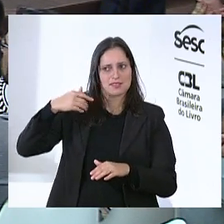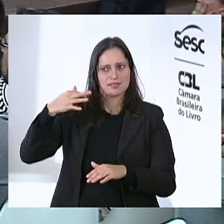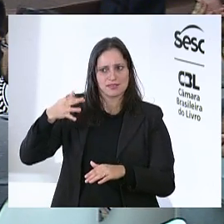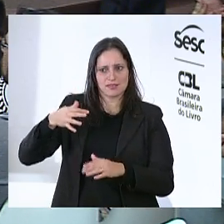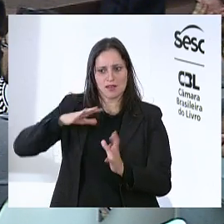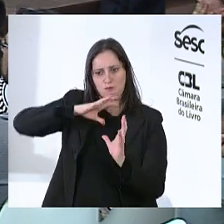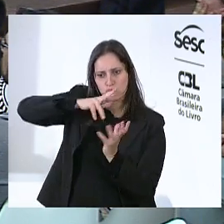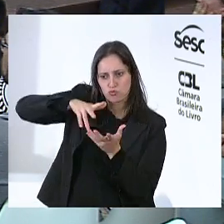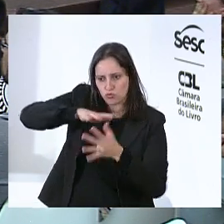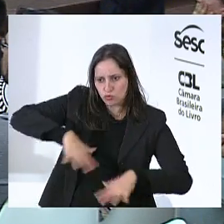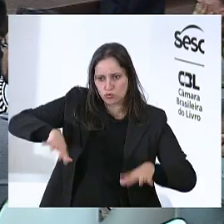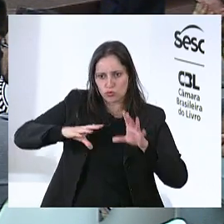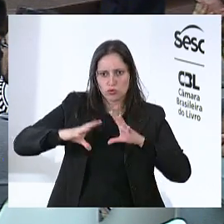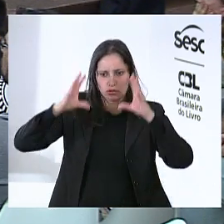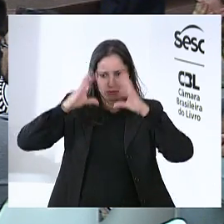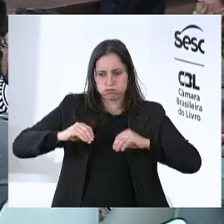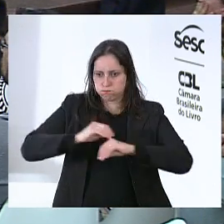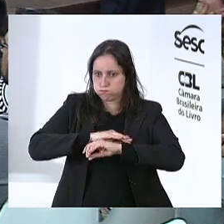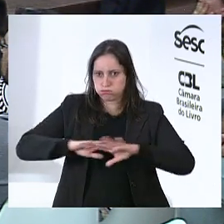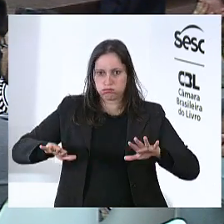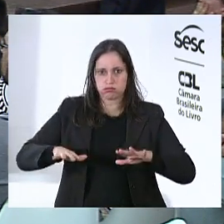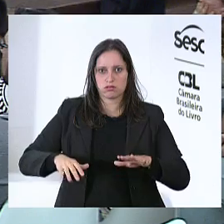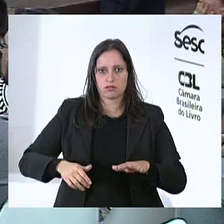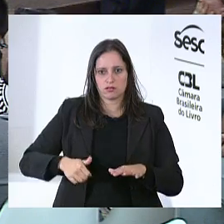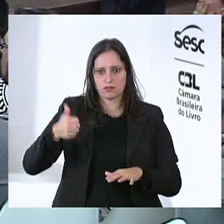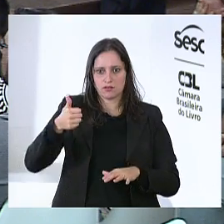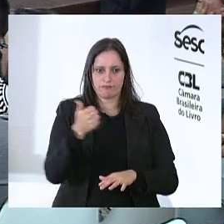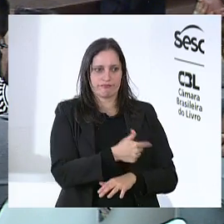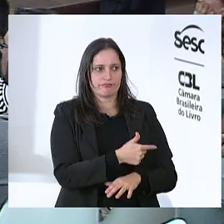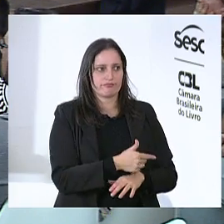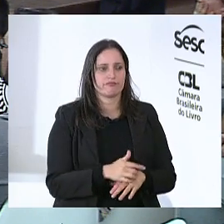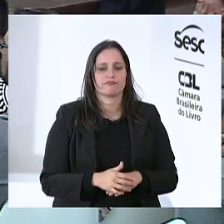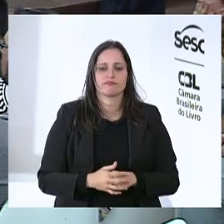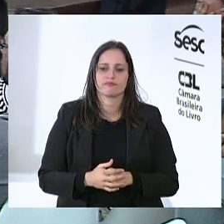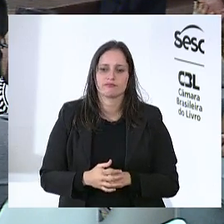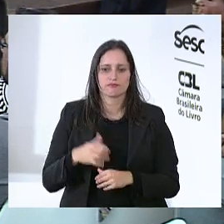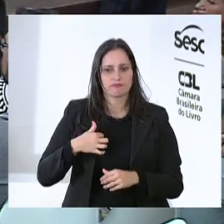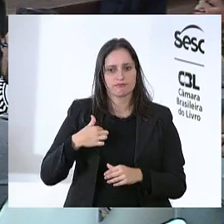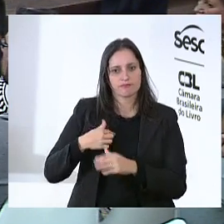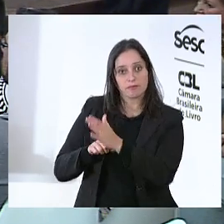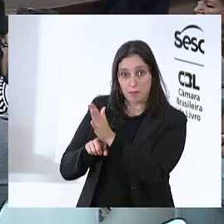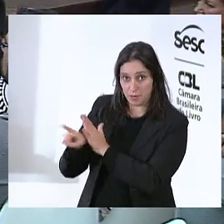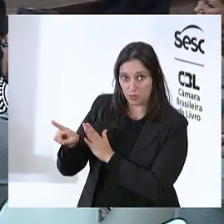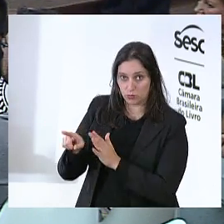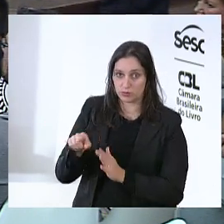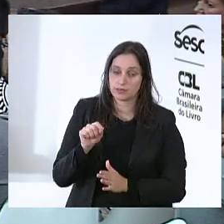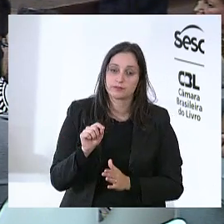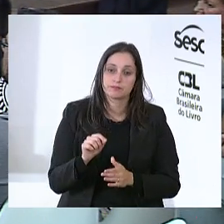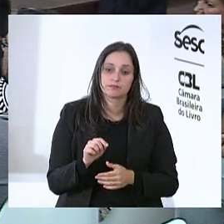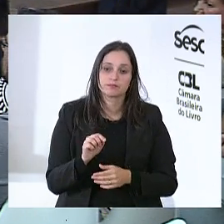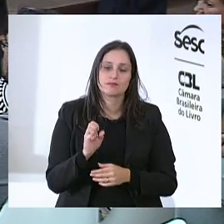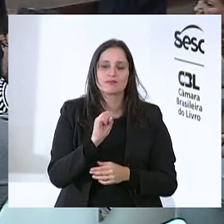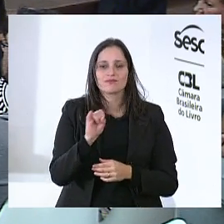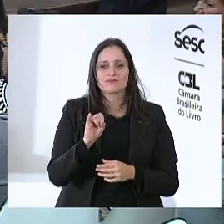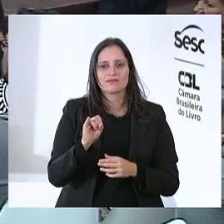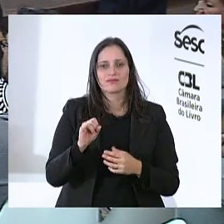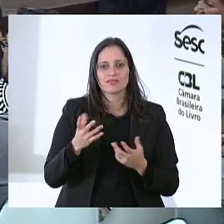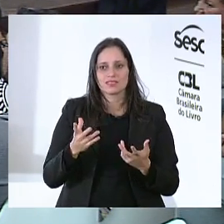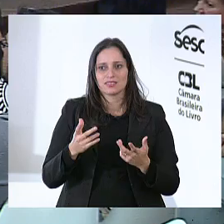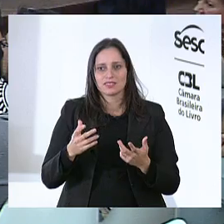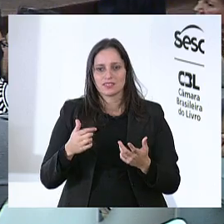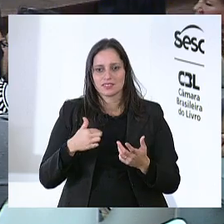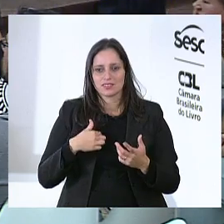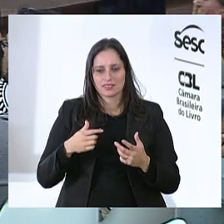nesse contexto globalizante. E aí a minha pergunta é se toda essa diferença,